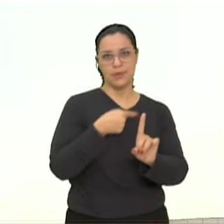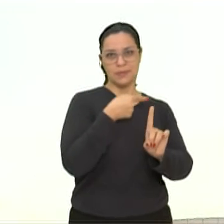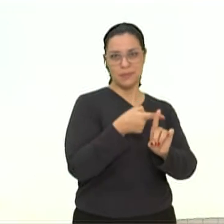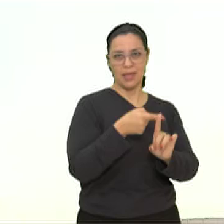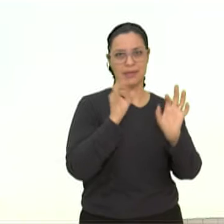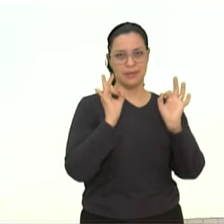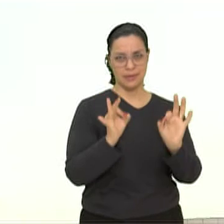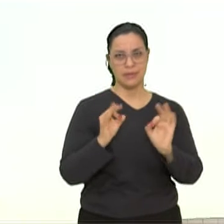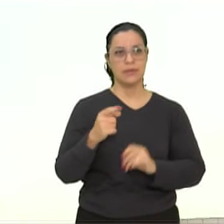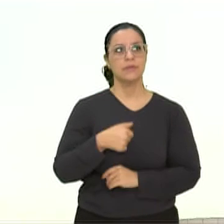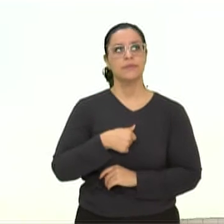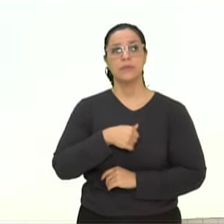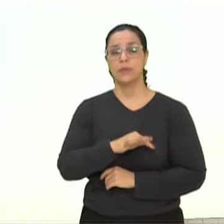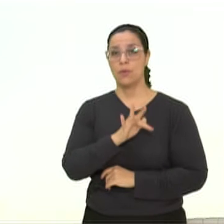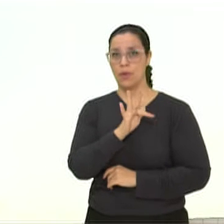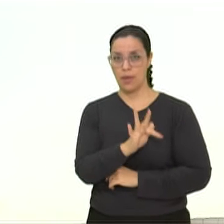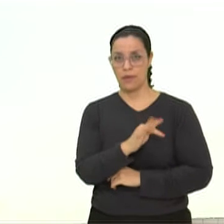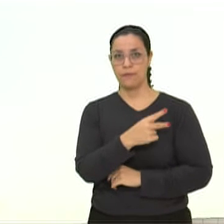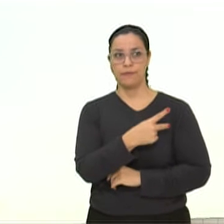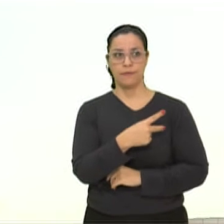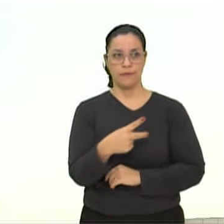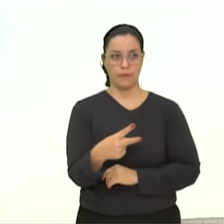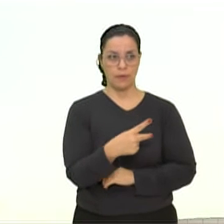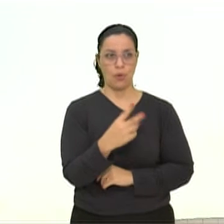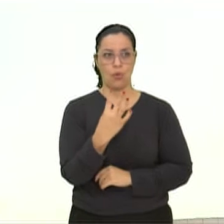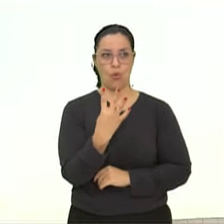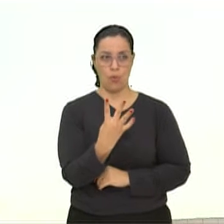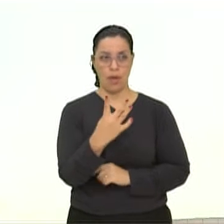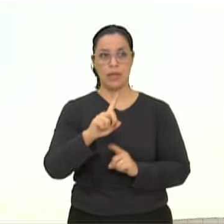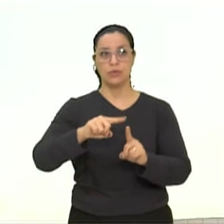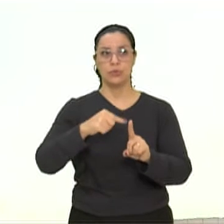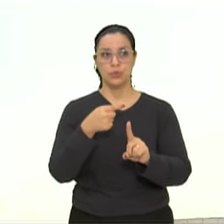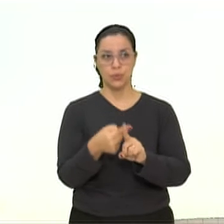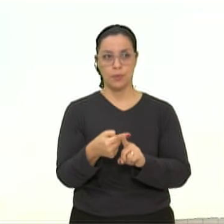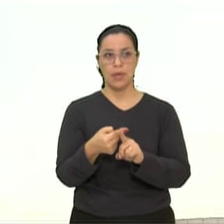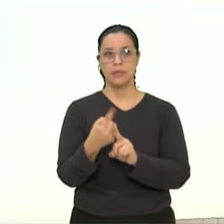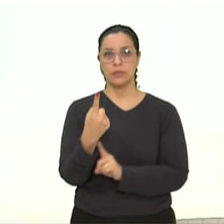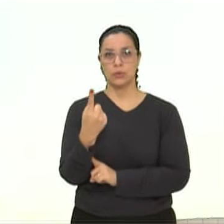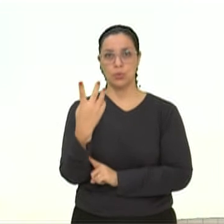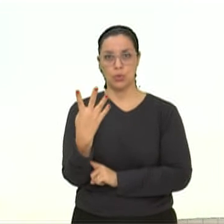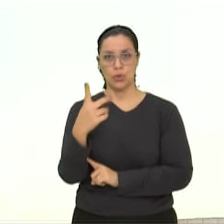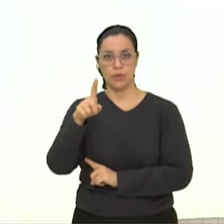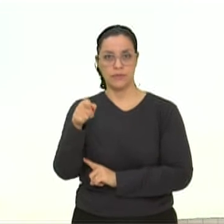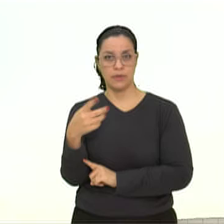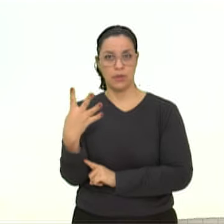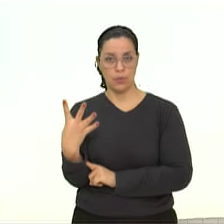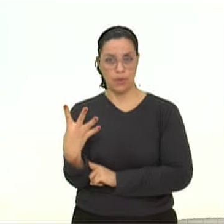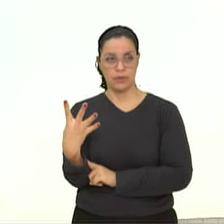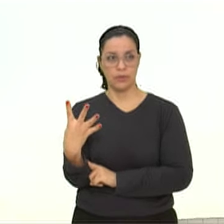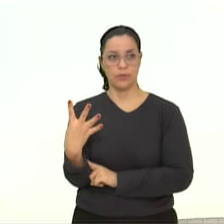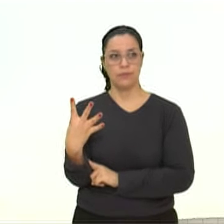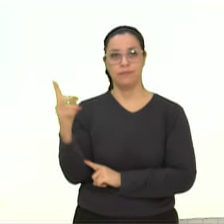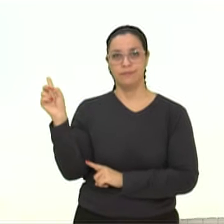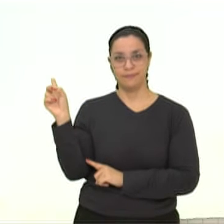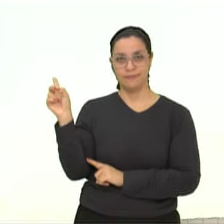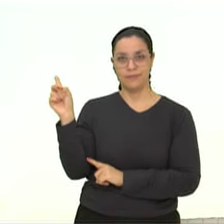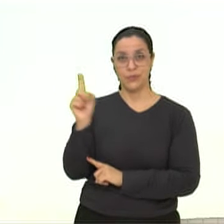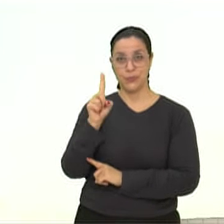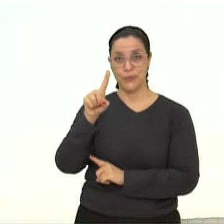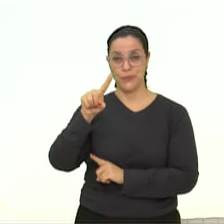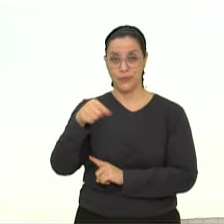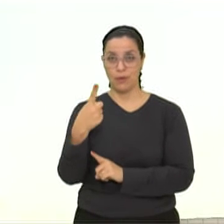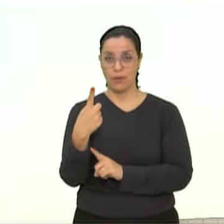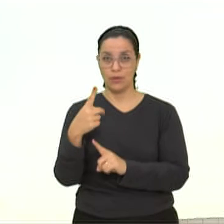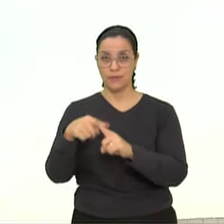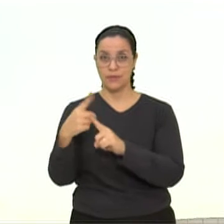né? Multiplica primeiro. Então aqui a gente vai ter f de d igual a 4. Essa multiplicação 1,2 por 12